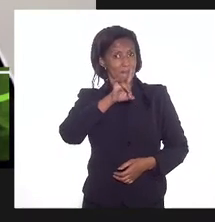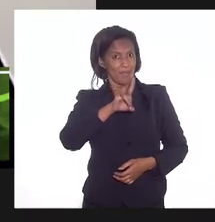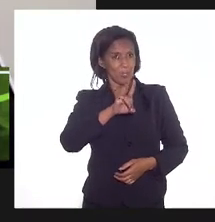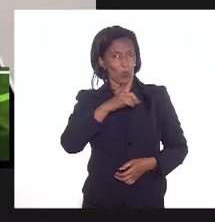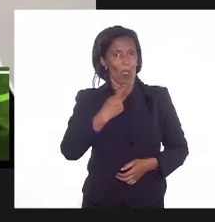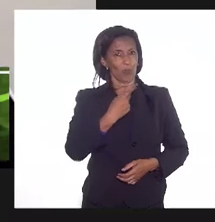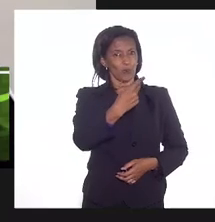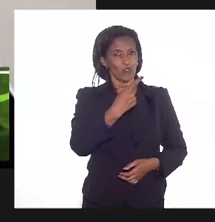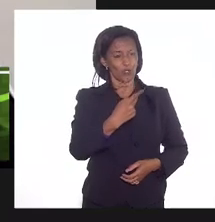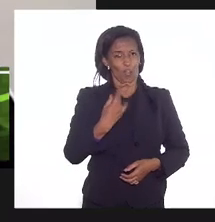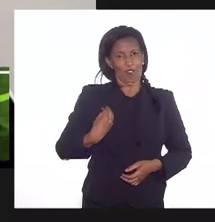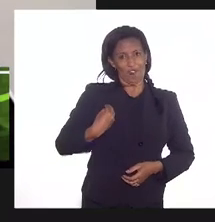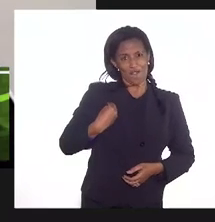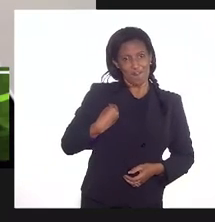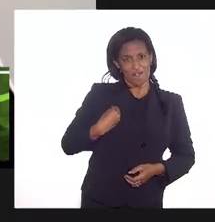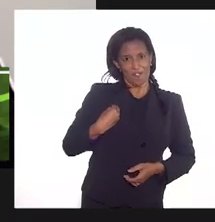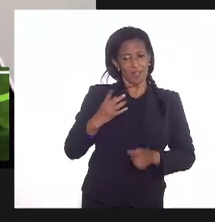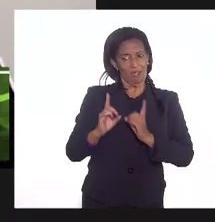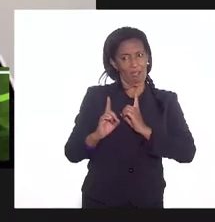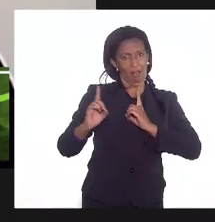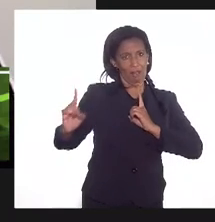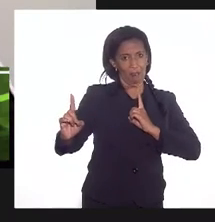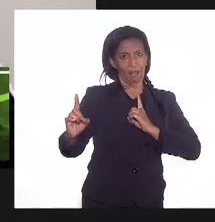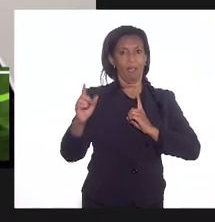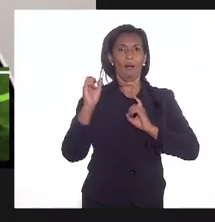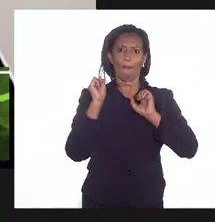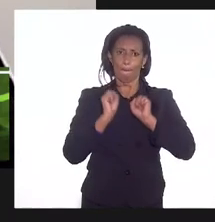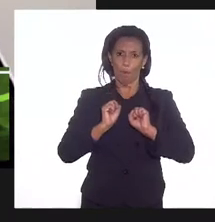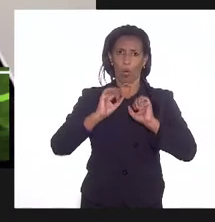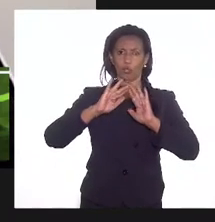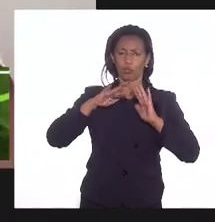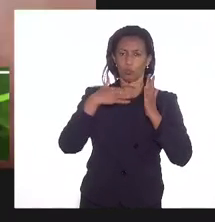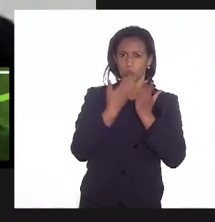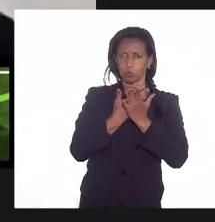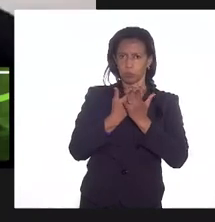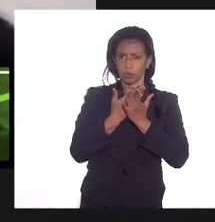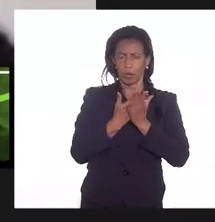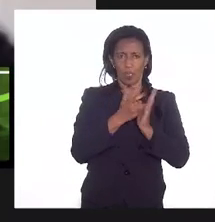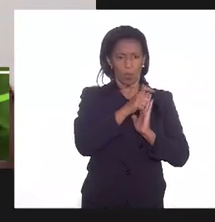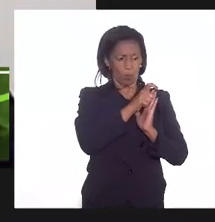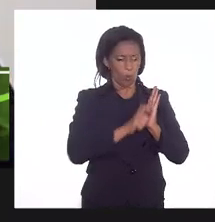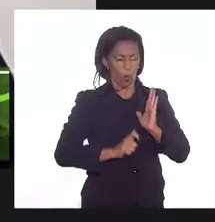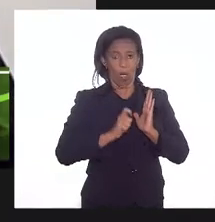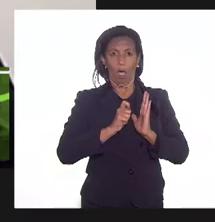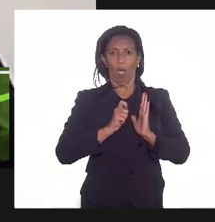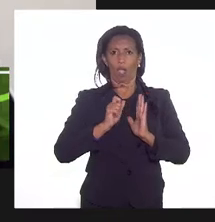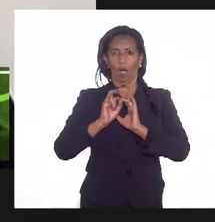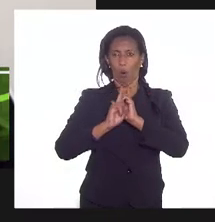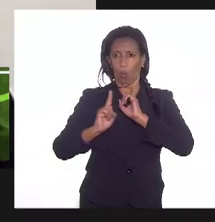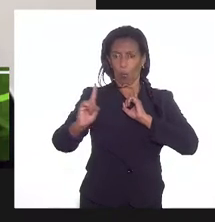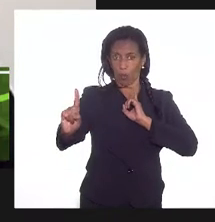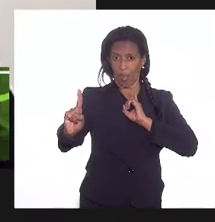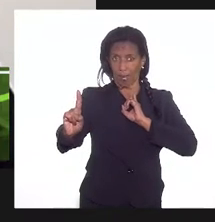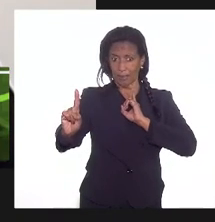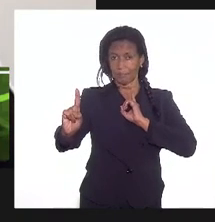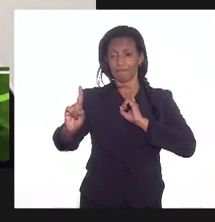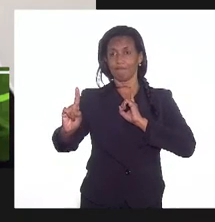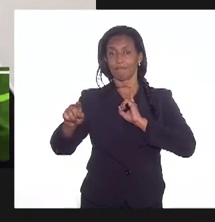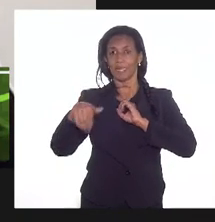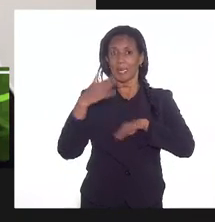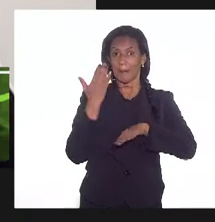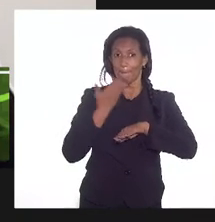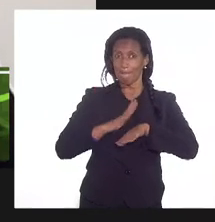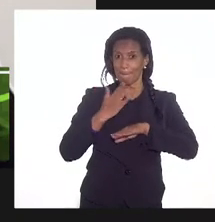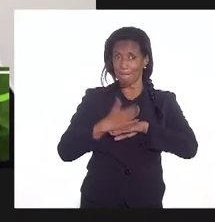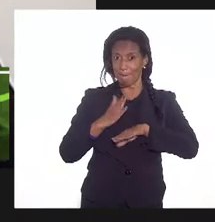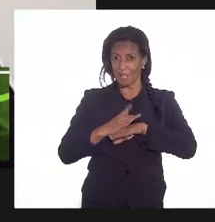presencial que o aluno pode fazer todas as disciplinas teóricas online e faz as disciplinas práticas